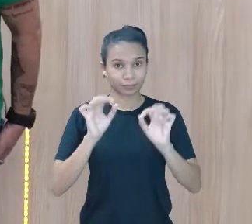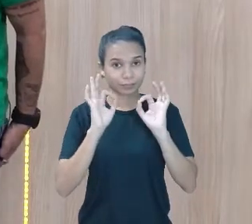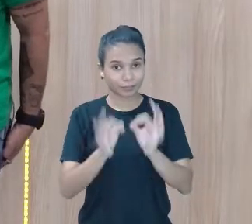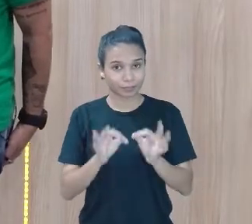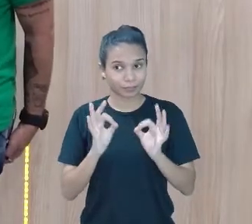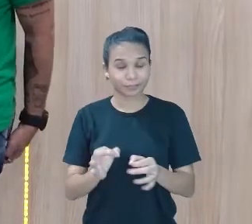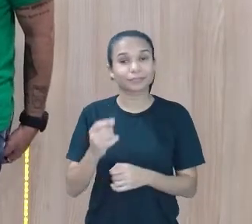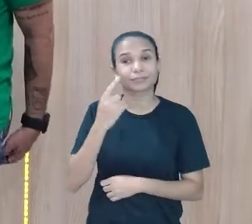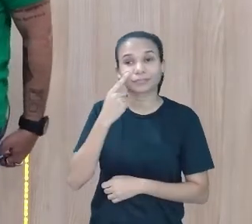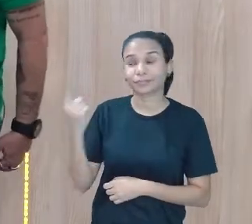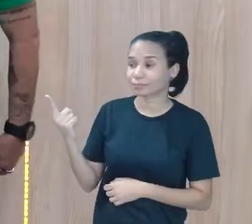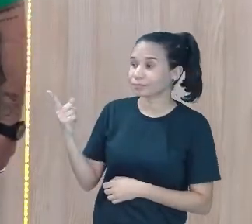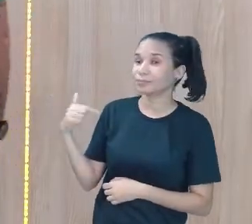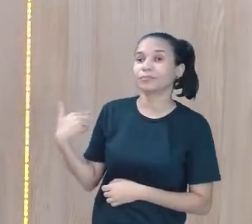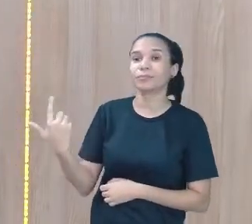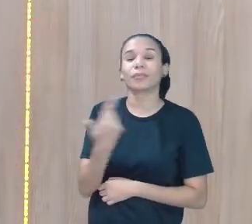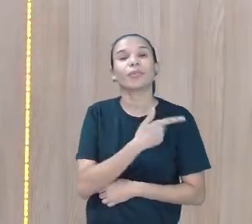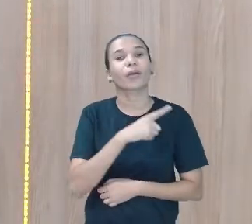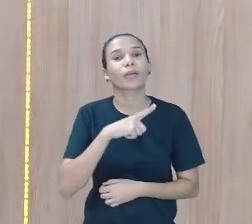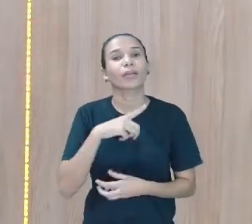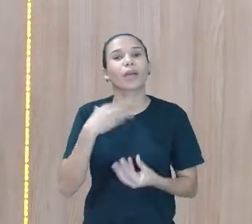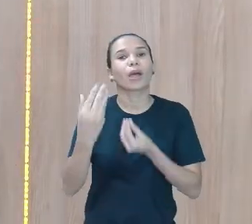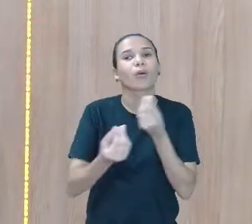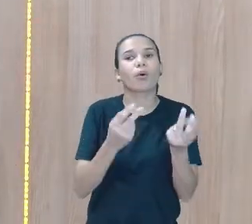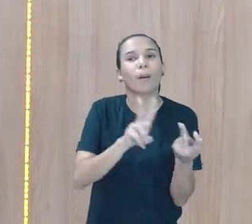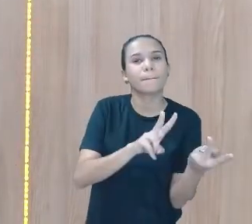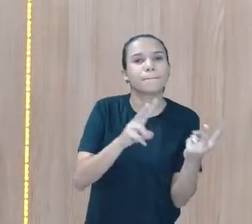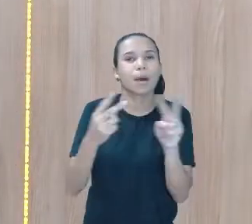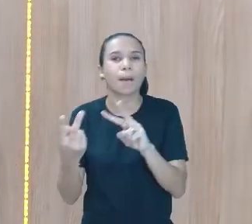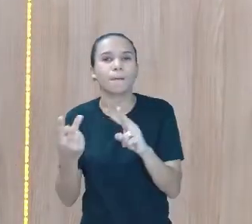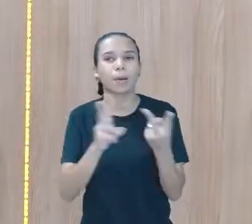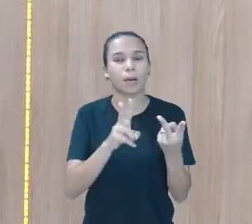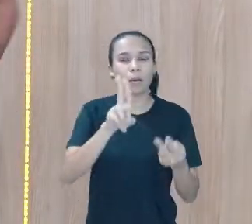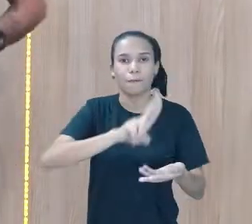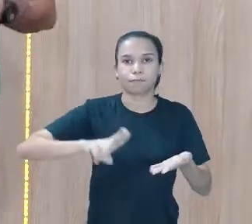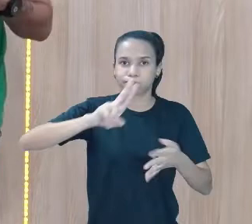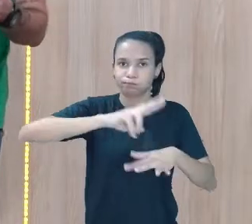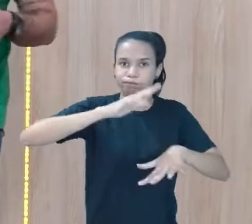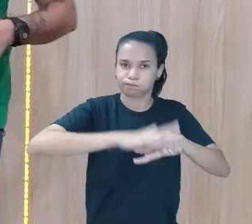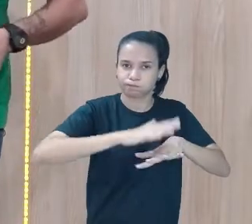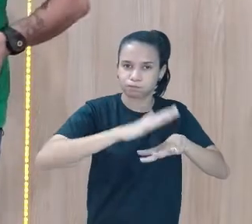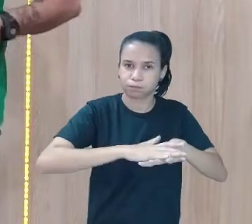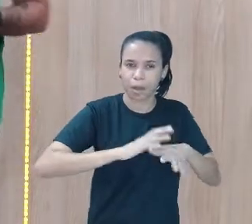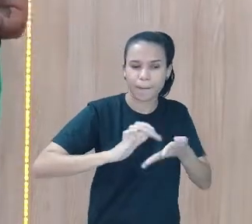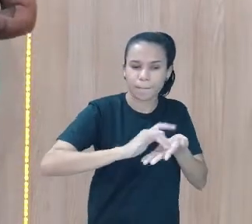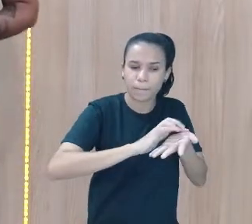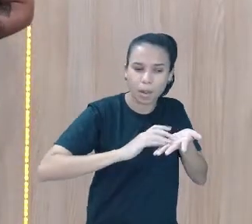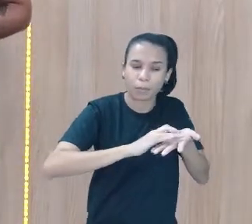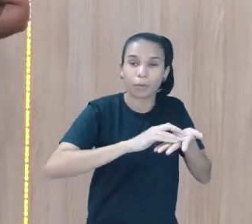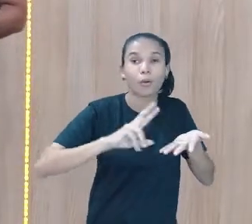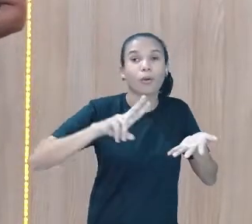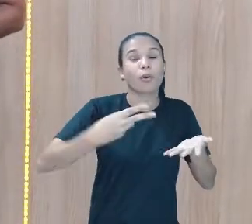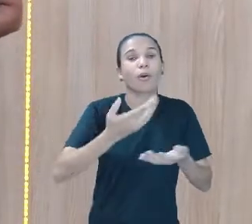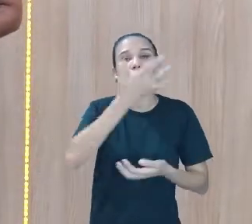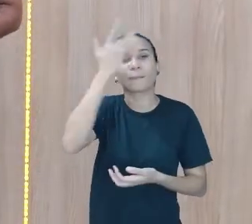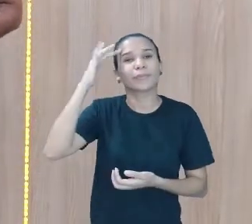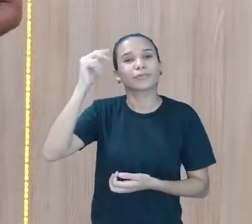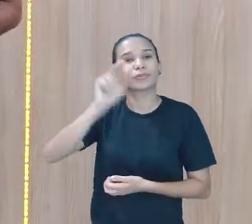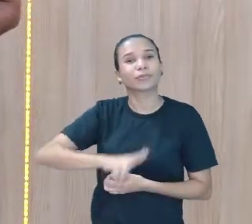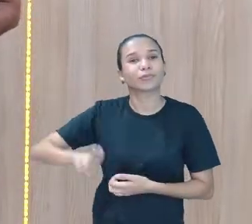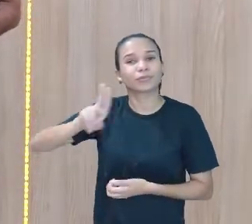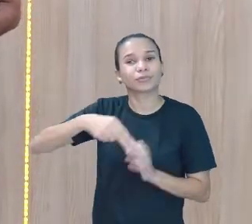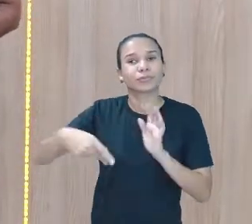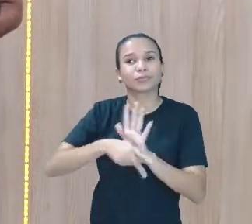Então, nesse caso aqui, a gente tem essa passagem através do cálculo ou simplesmente da você passar para